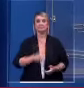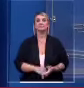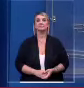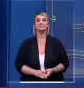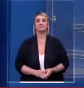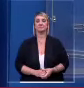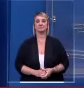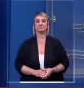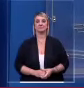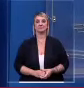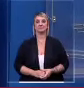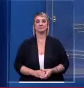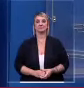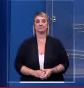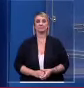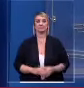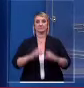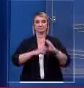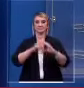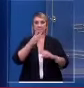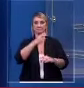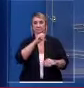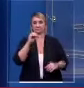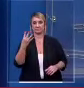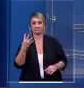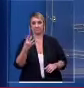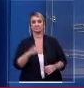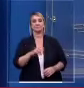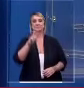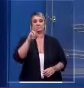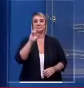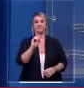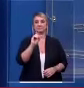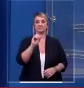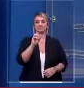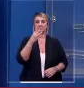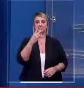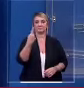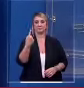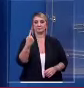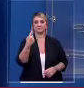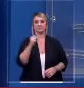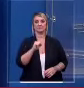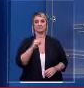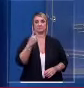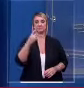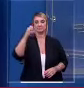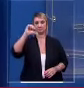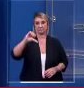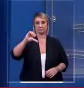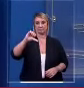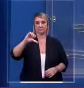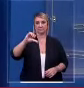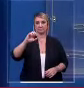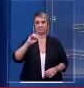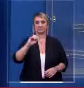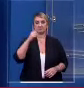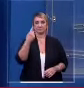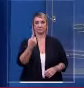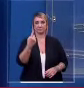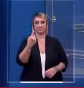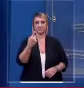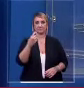no primeiro sorteio da dupla cena, concurso 2004. 50, 31, 19,